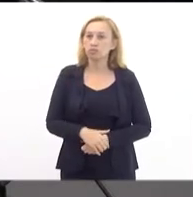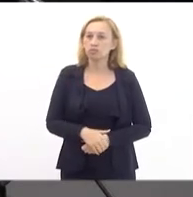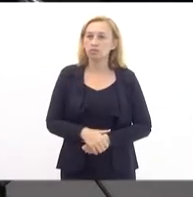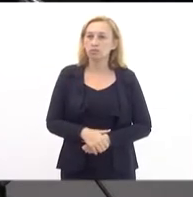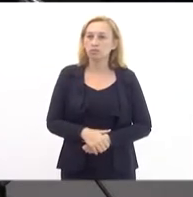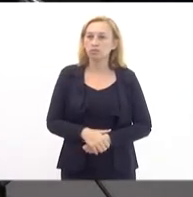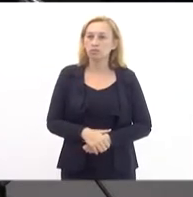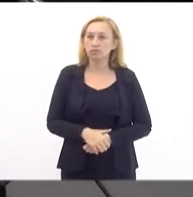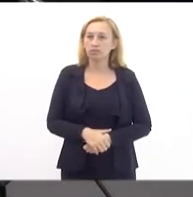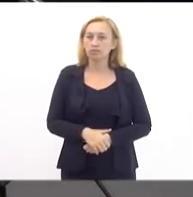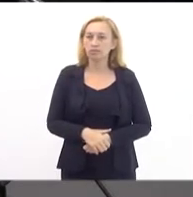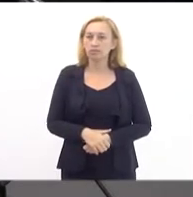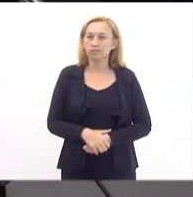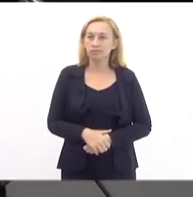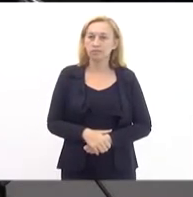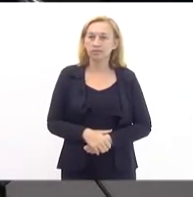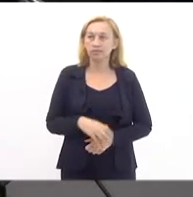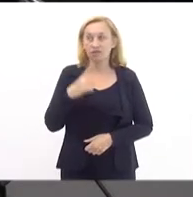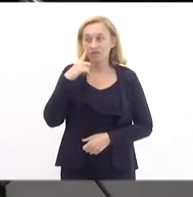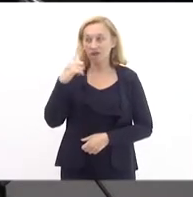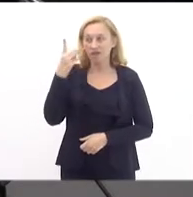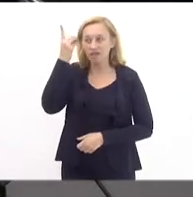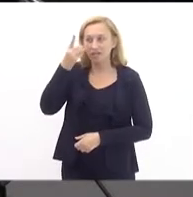Faz a conta aí, deputado dos Paulos, é bom da matemática.